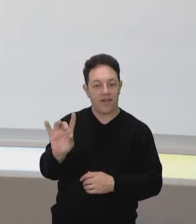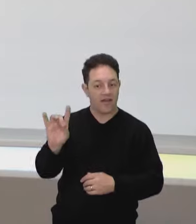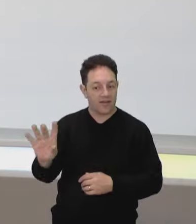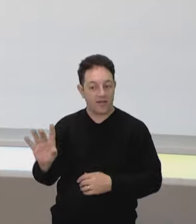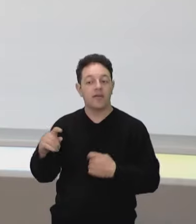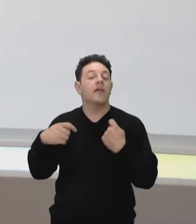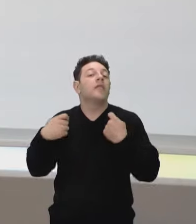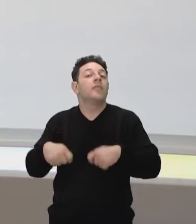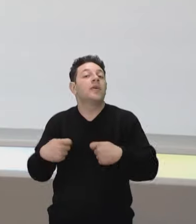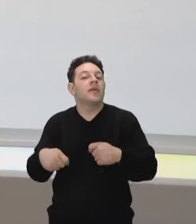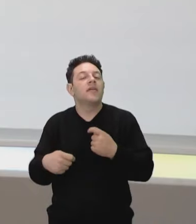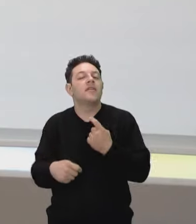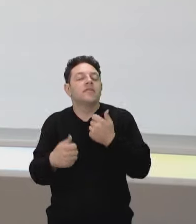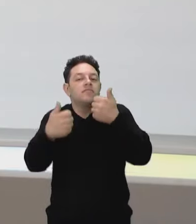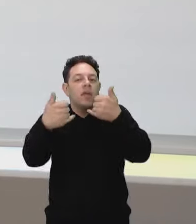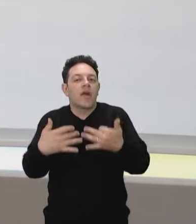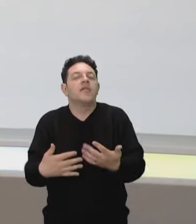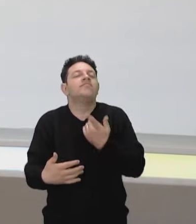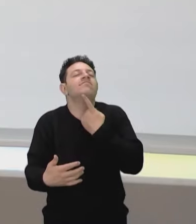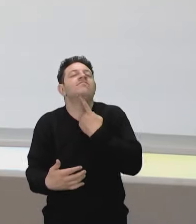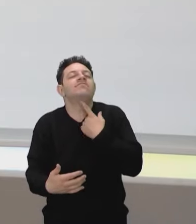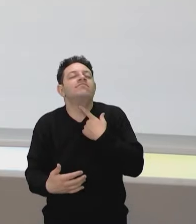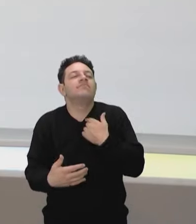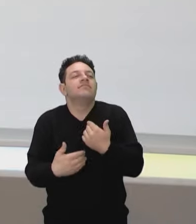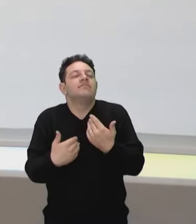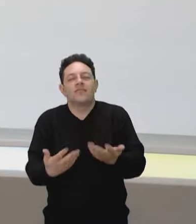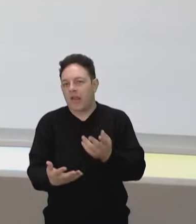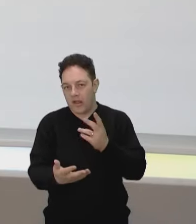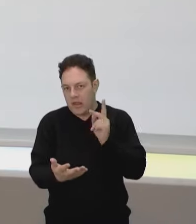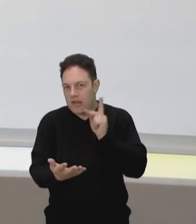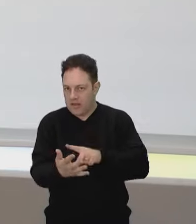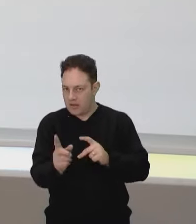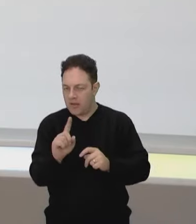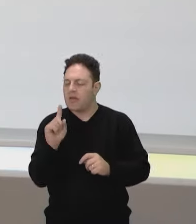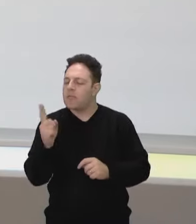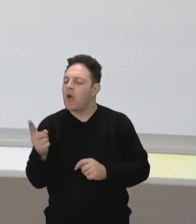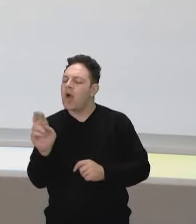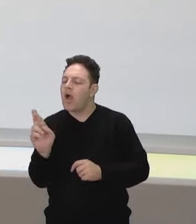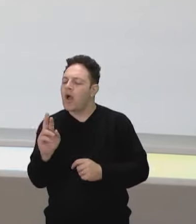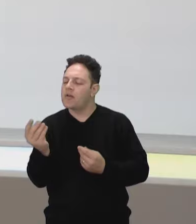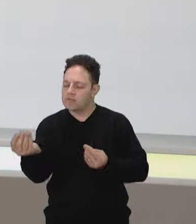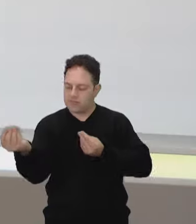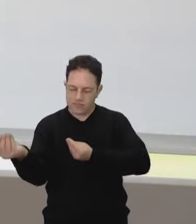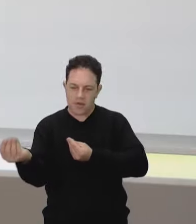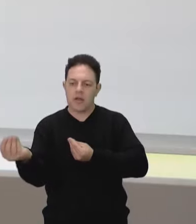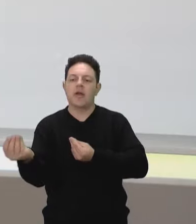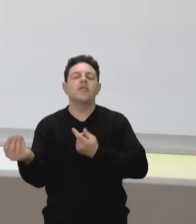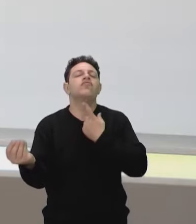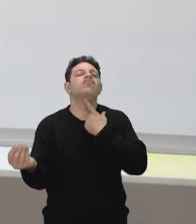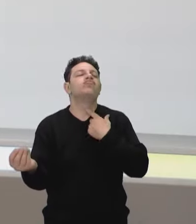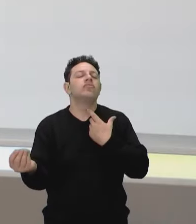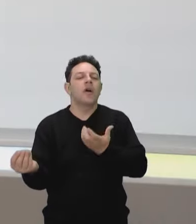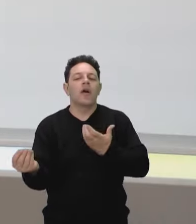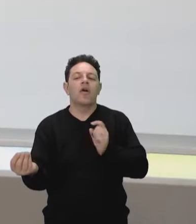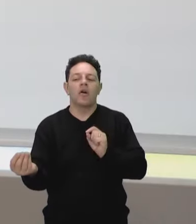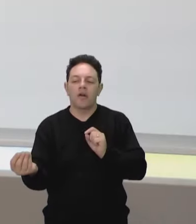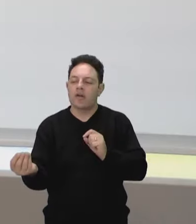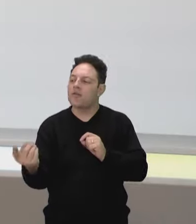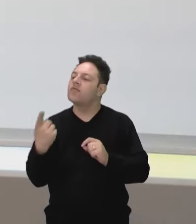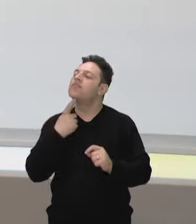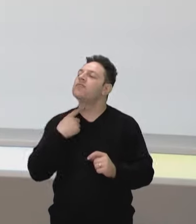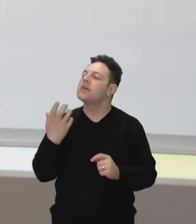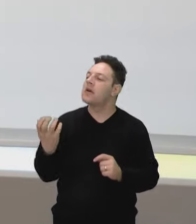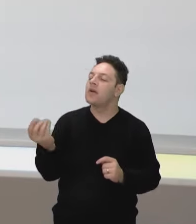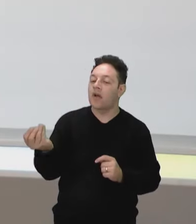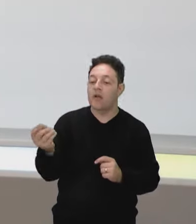tinham que falar um desejo, o que eles queriam comprar aí com R$1.000. Na última rodada, o Heitor falou que queria